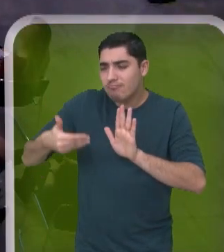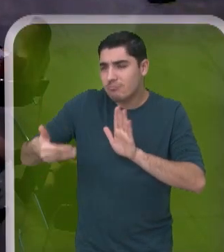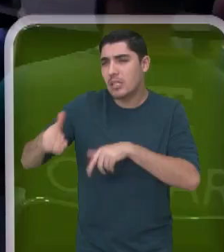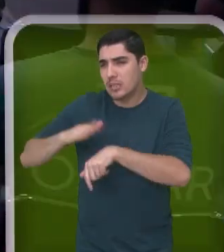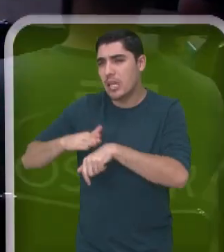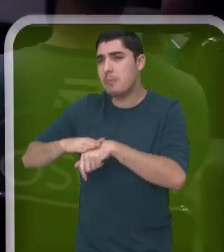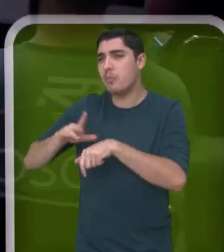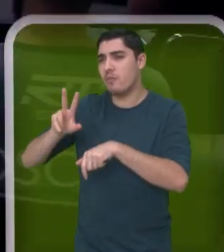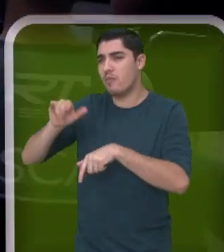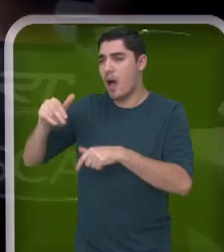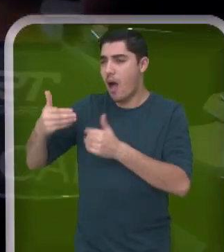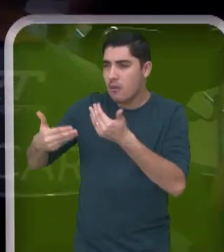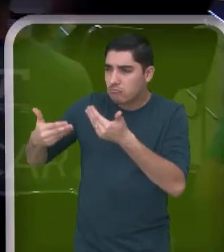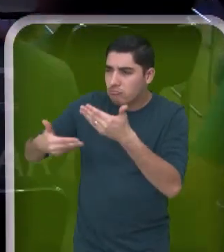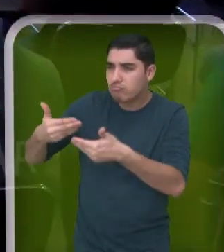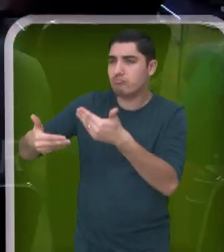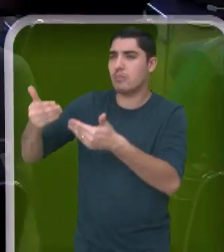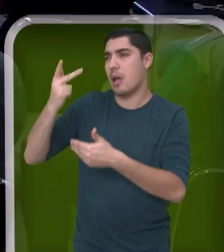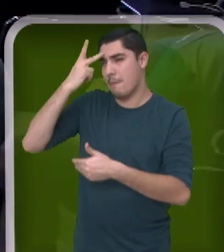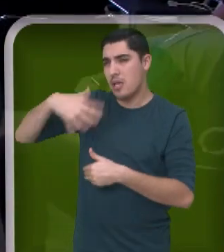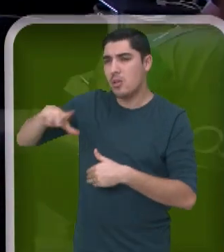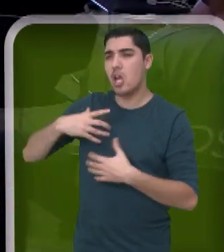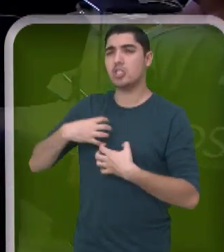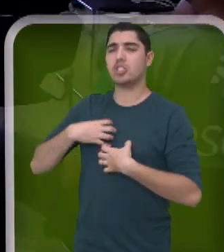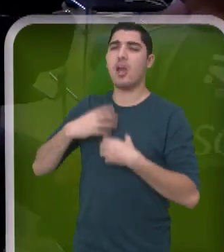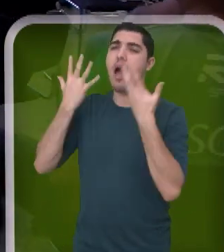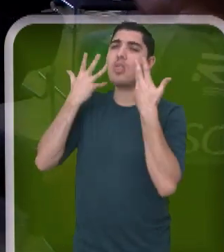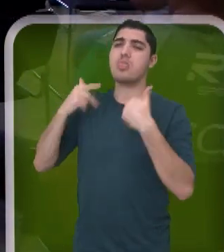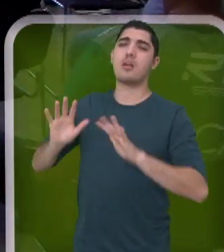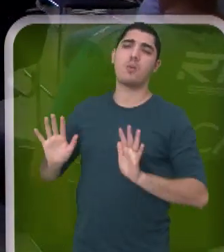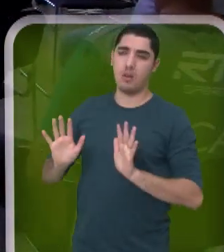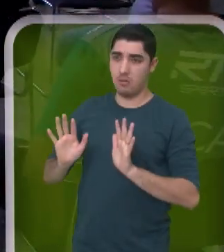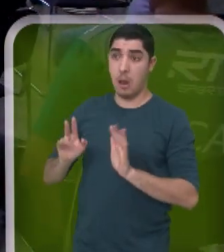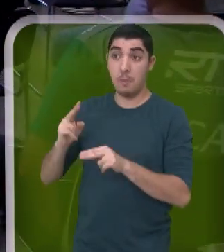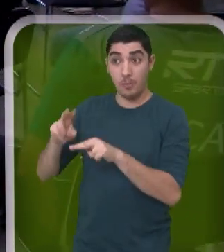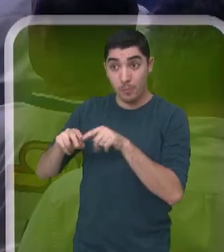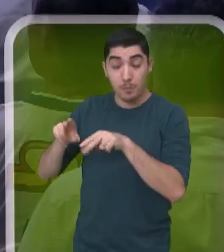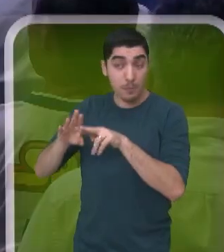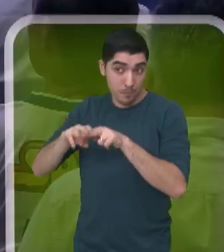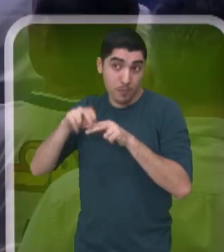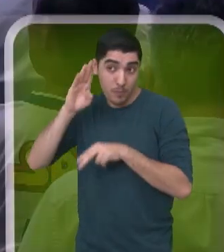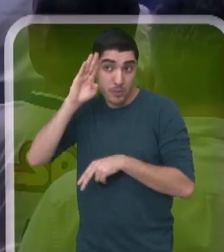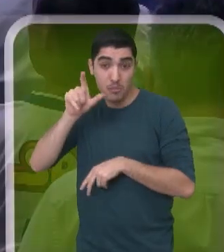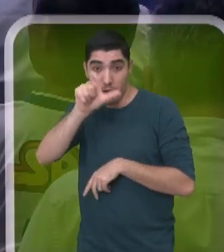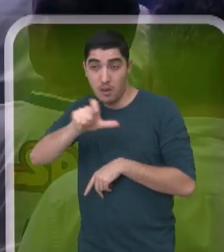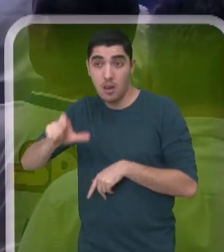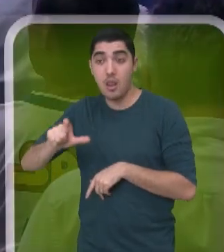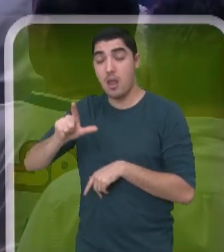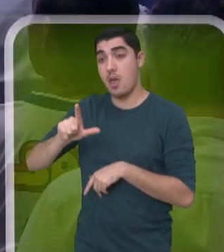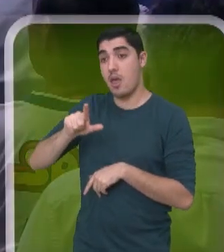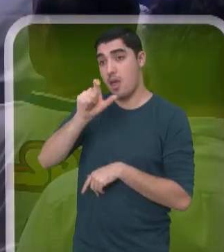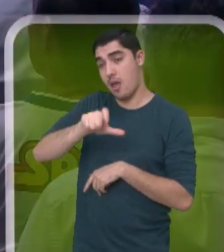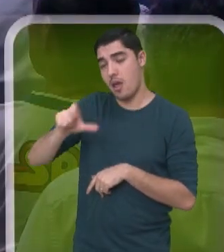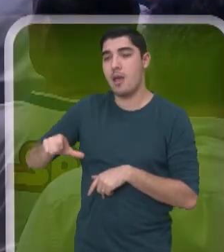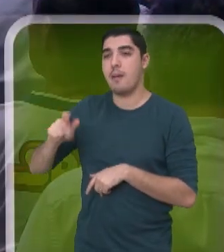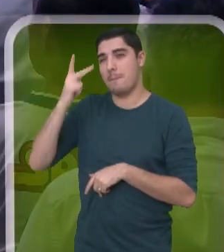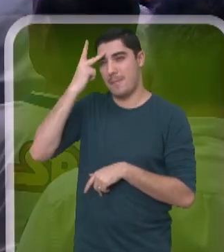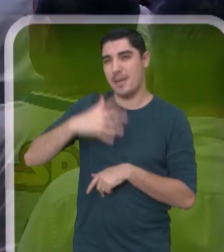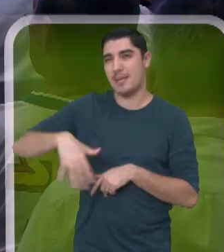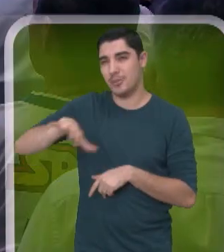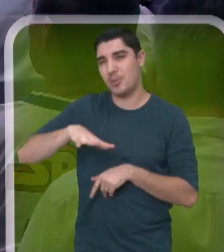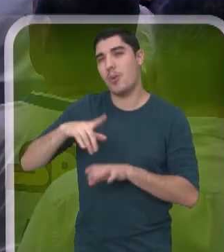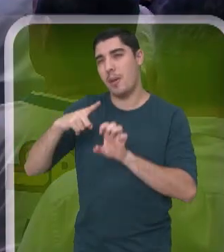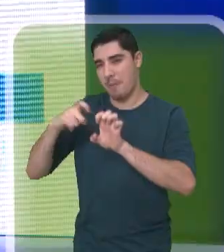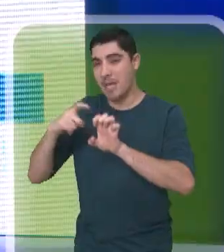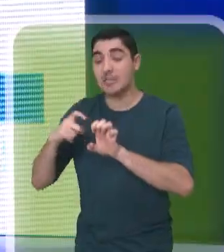normal para as pessoas discutirem, para os empresários, e eu acredito que isso é um grande diferencial aí no futebol brasileiro. Acho que é um